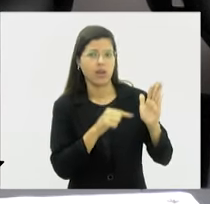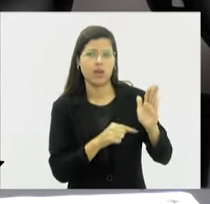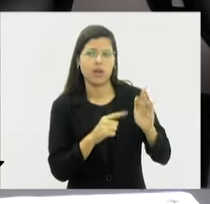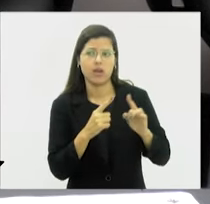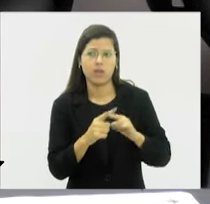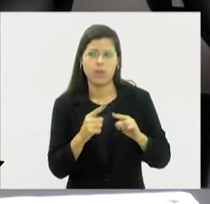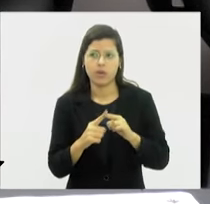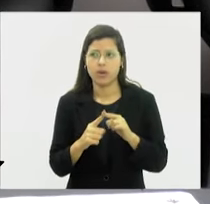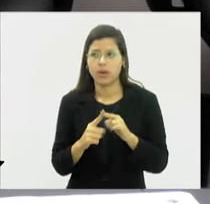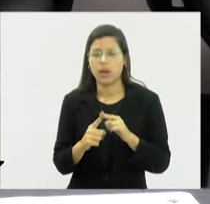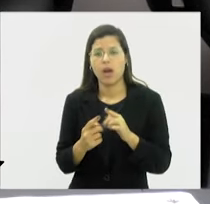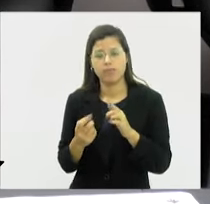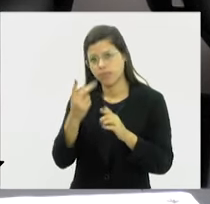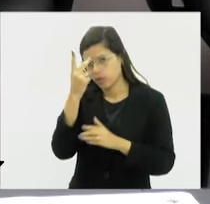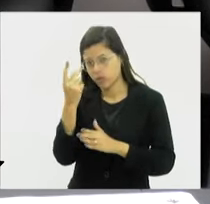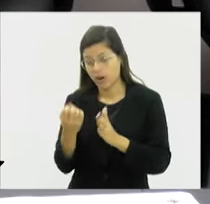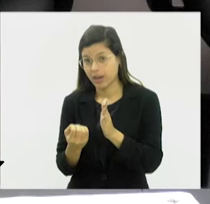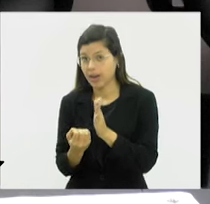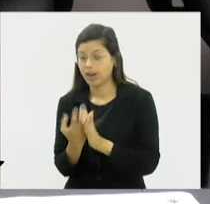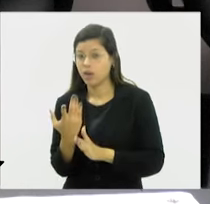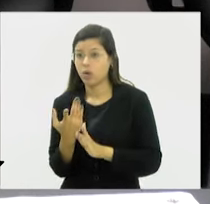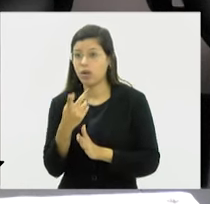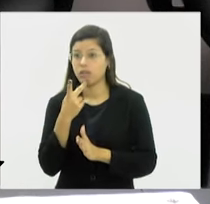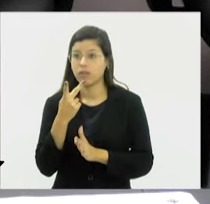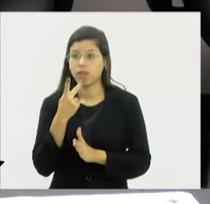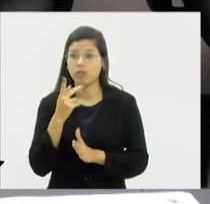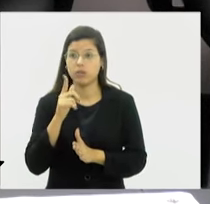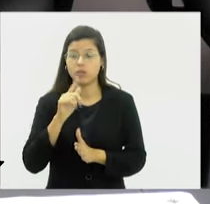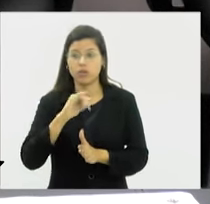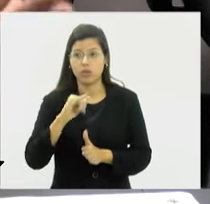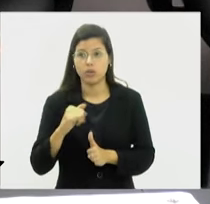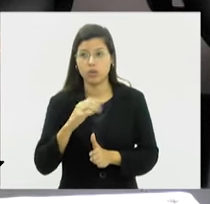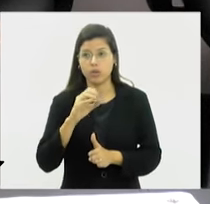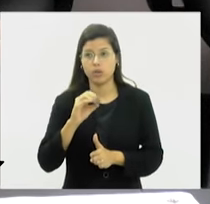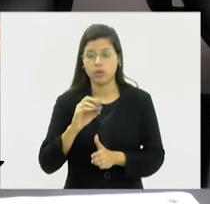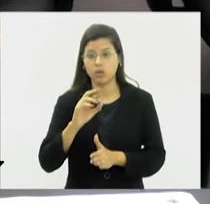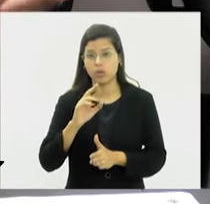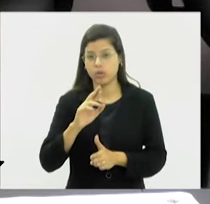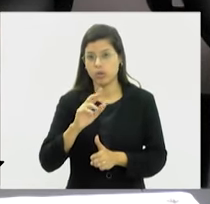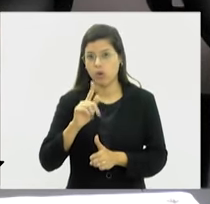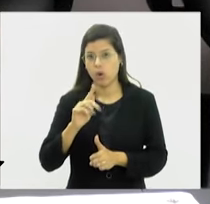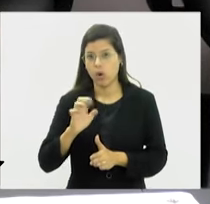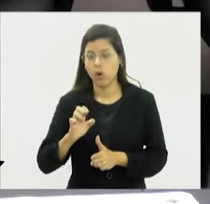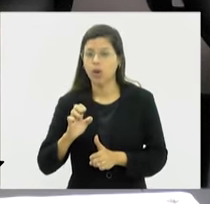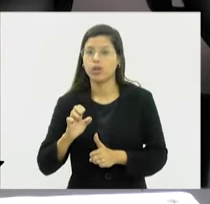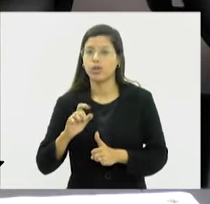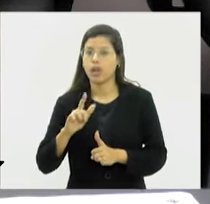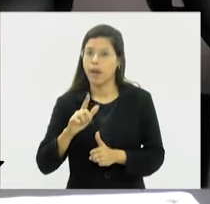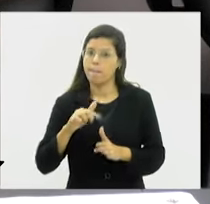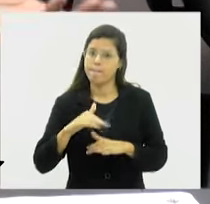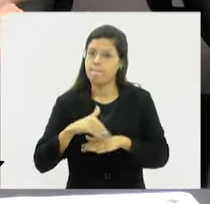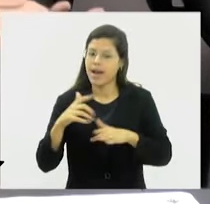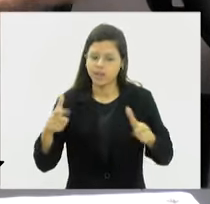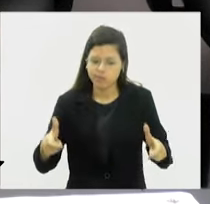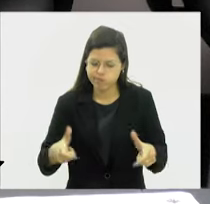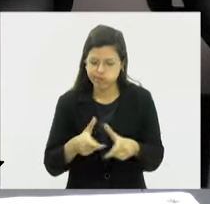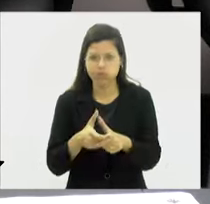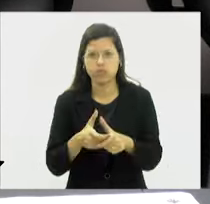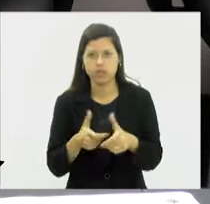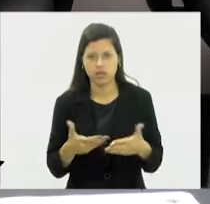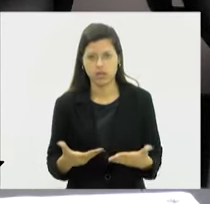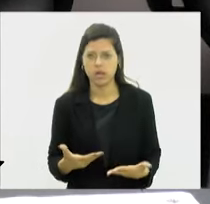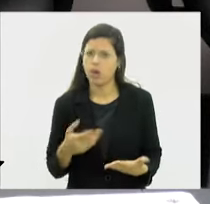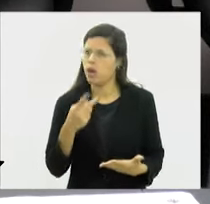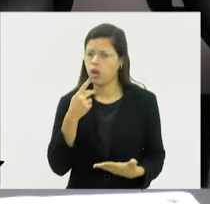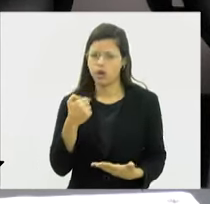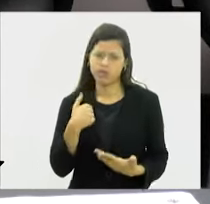está dizendo que o Jorge Felipe Neto é mais restritivo. Eu não estou analisando qual é o mais e o qual é o